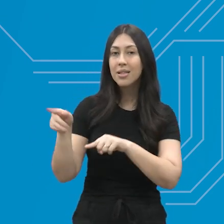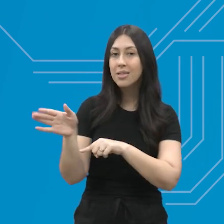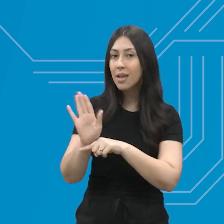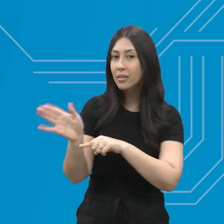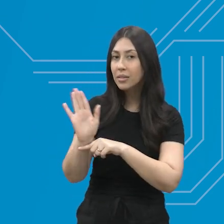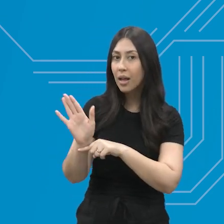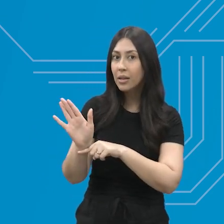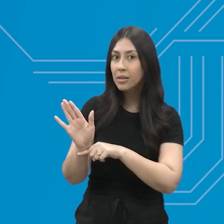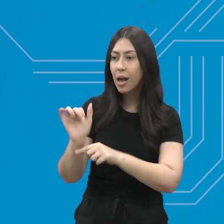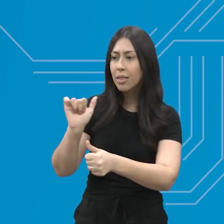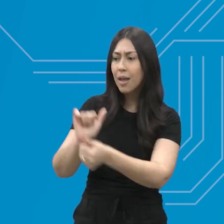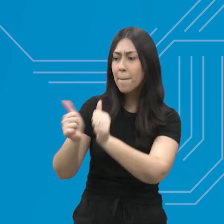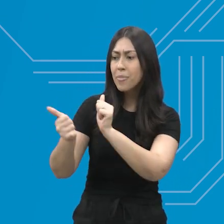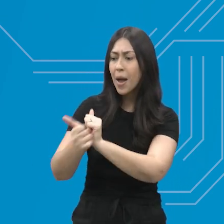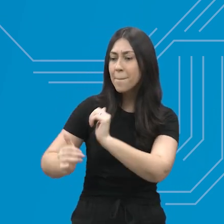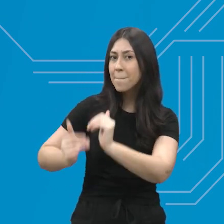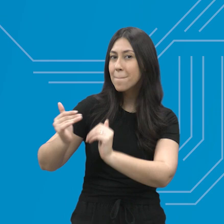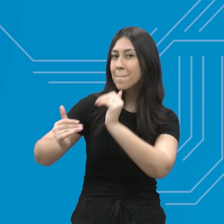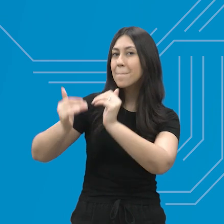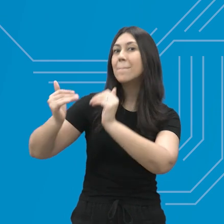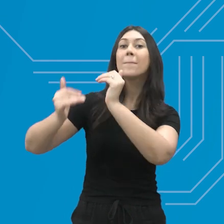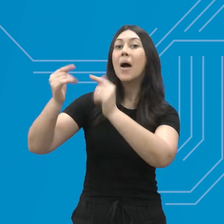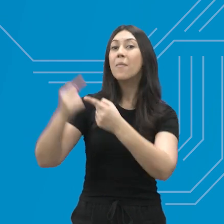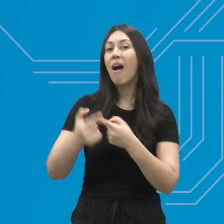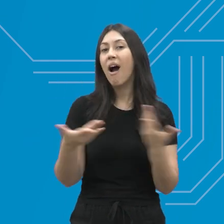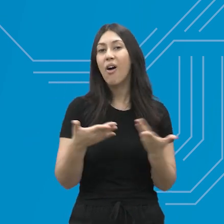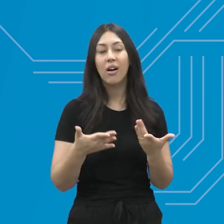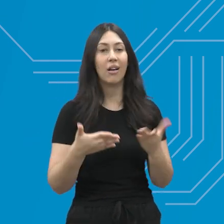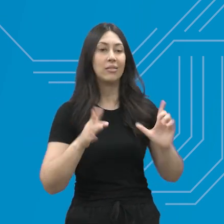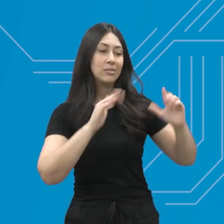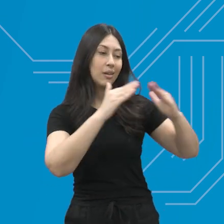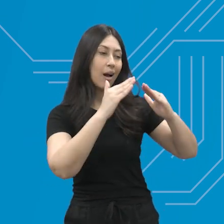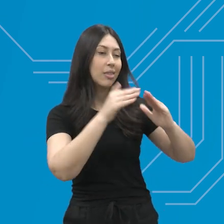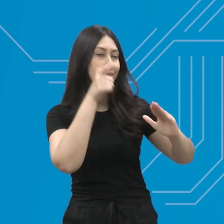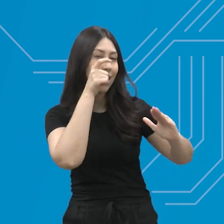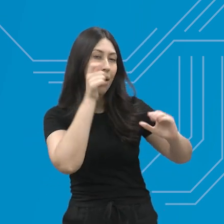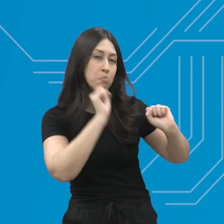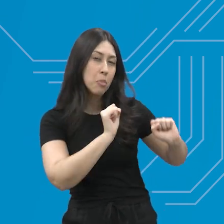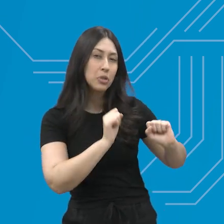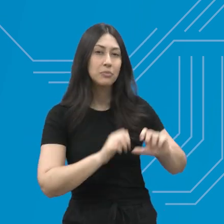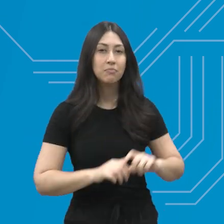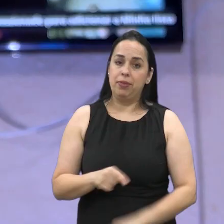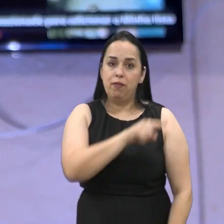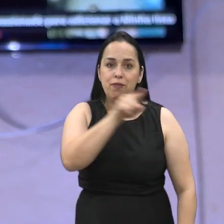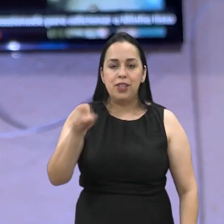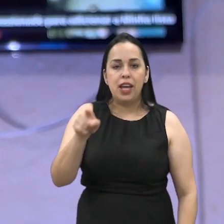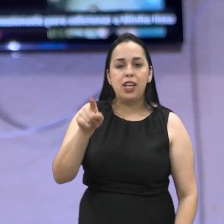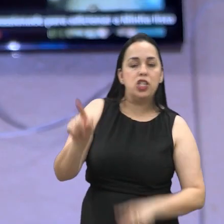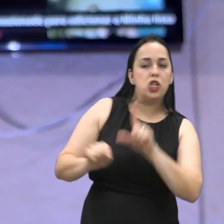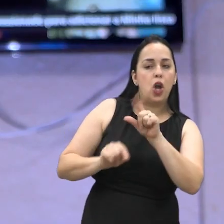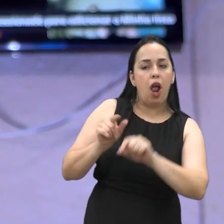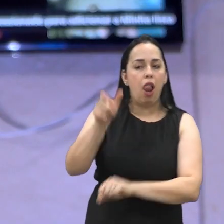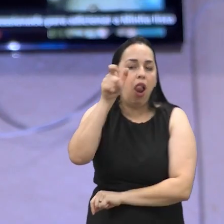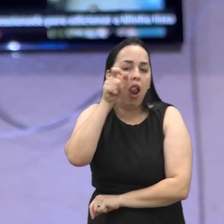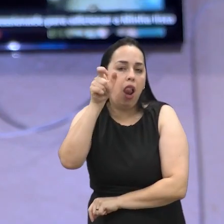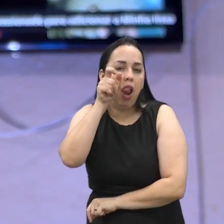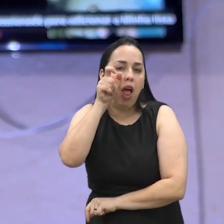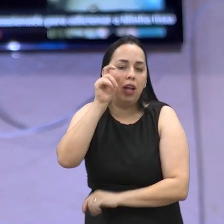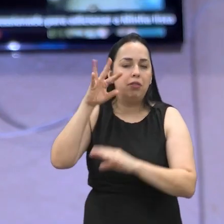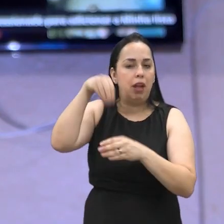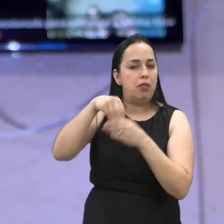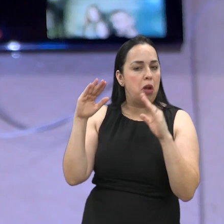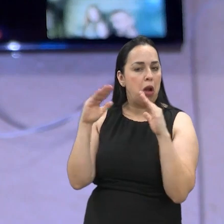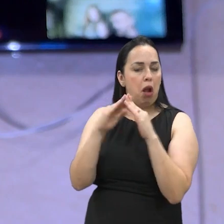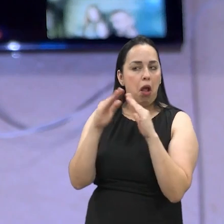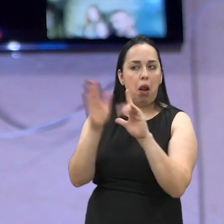as salas de cinema têm se reinventado para sobreviver na era dos streamings. Você prefere assistir filme em